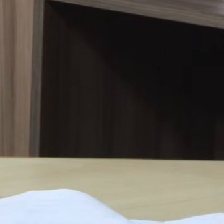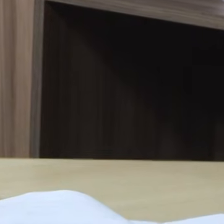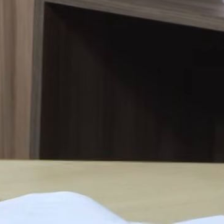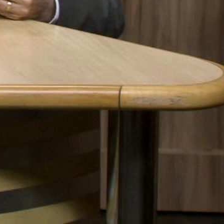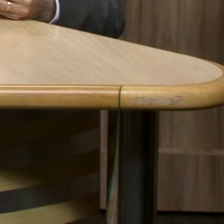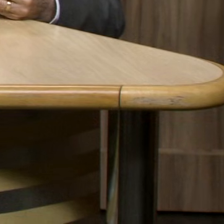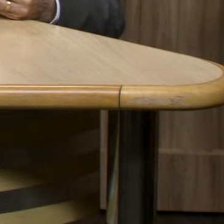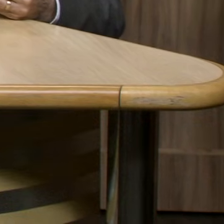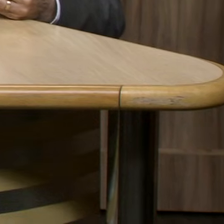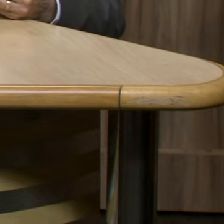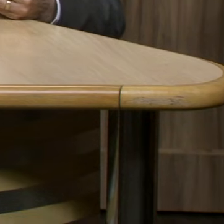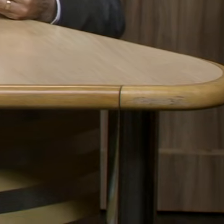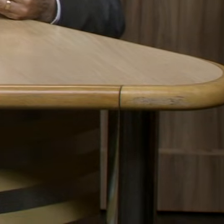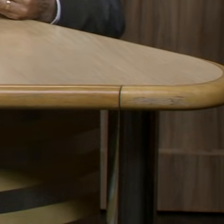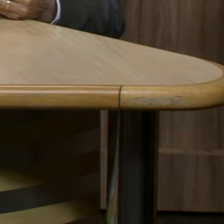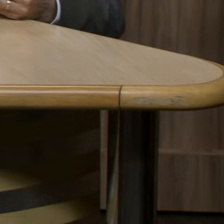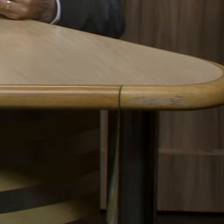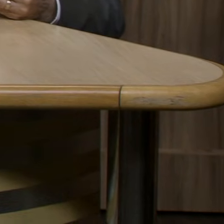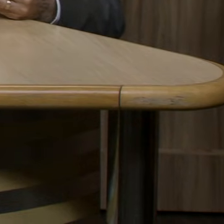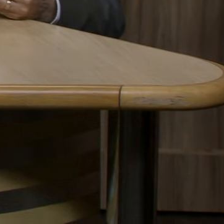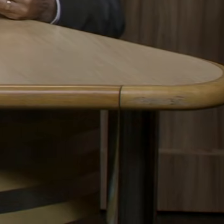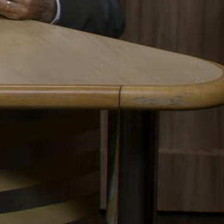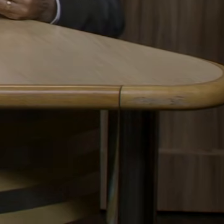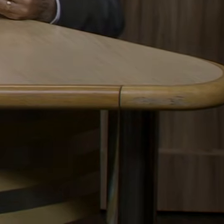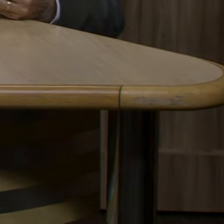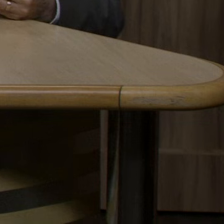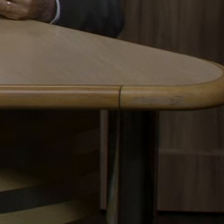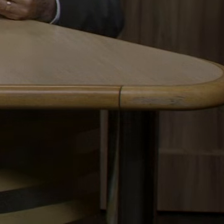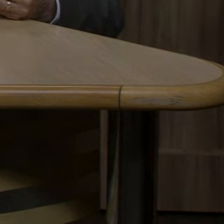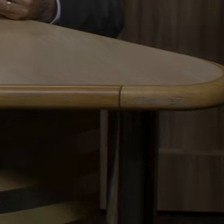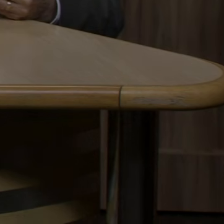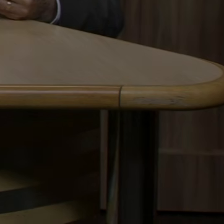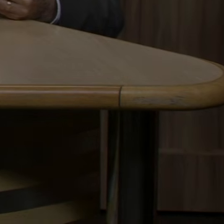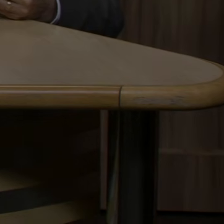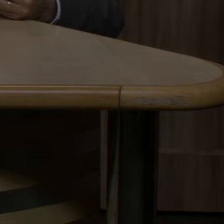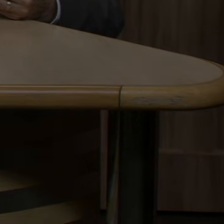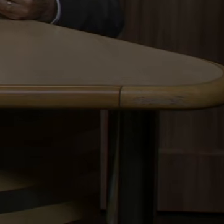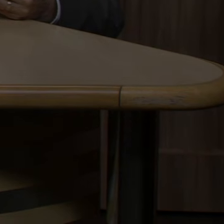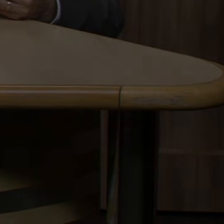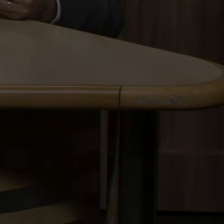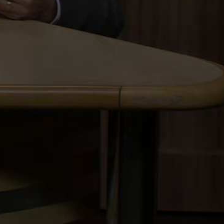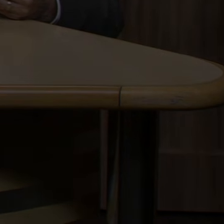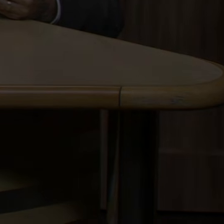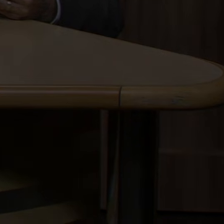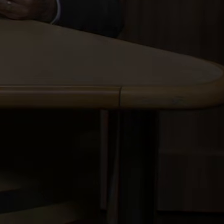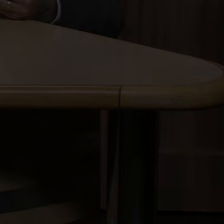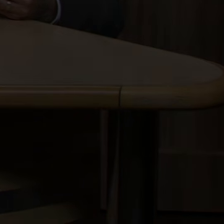Você acabou de assistir na TV Web Manaim Conversas Bíblicas.